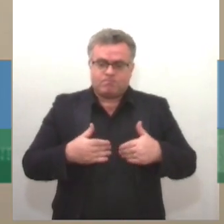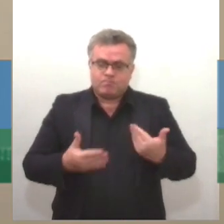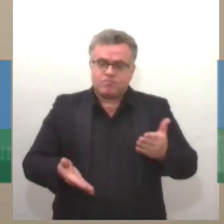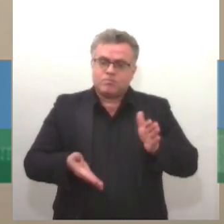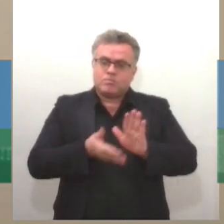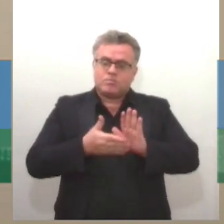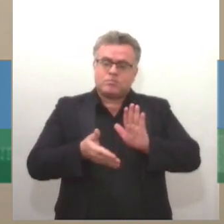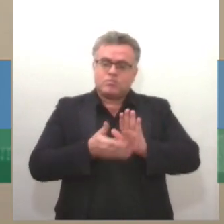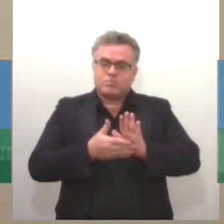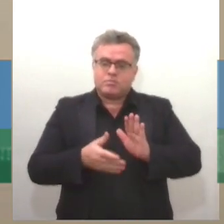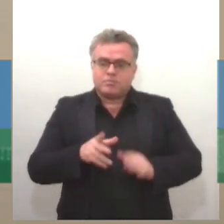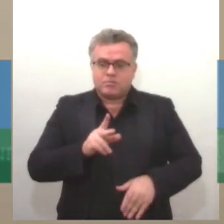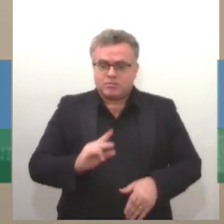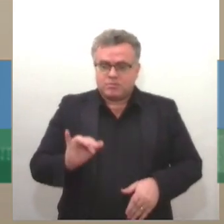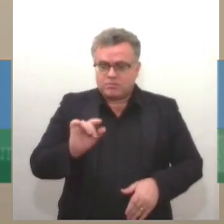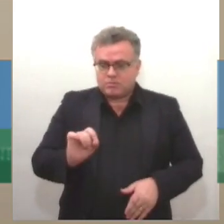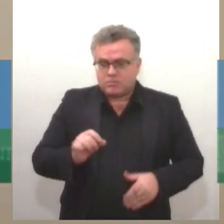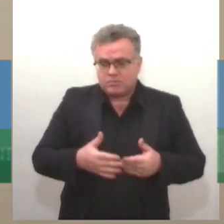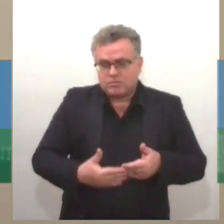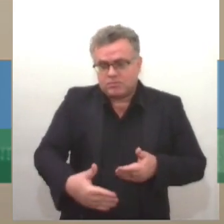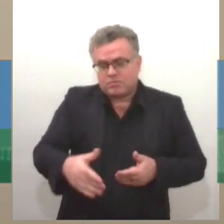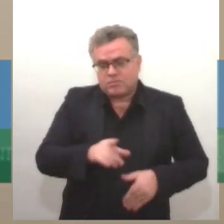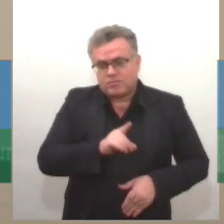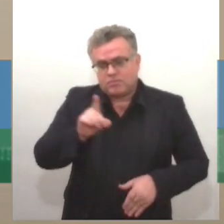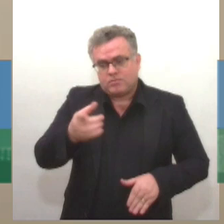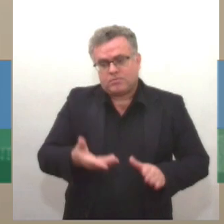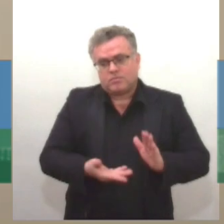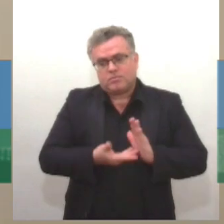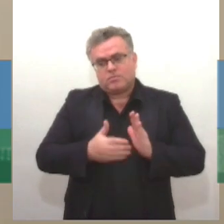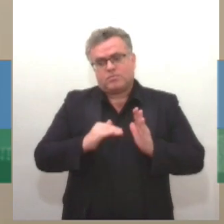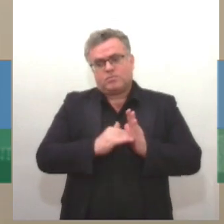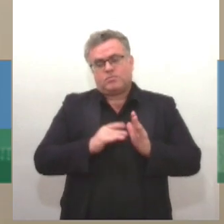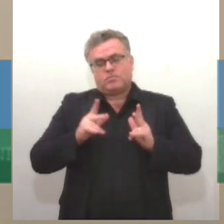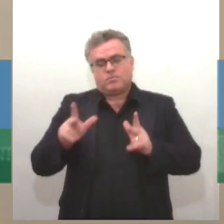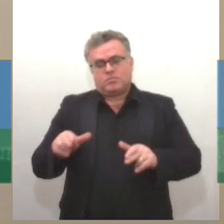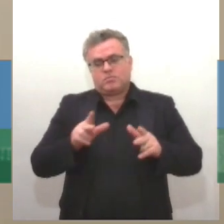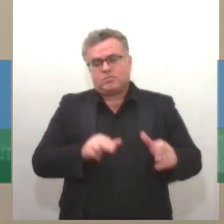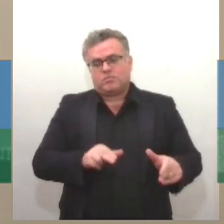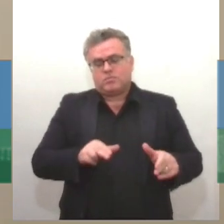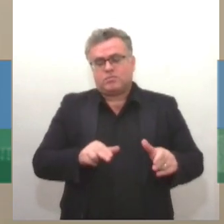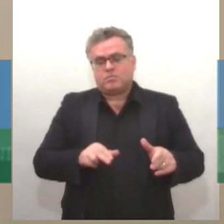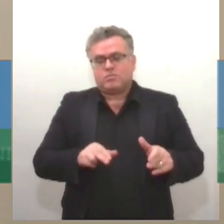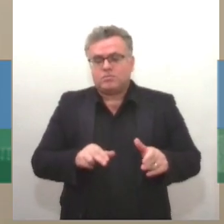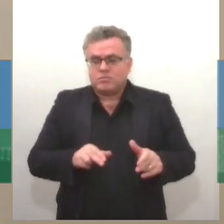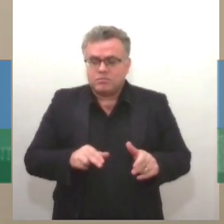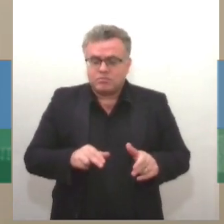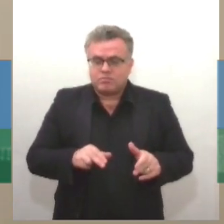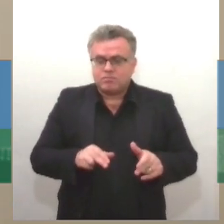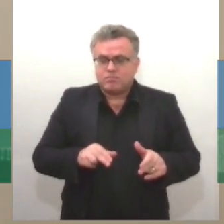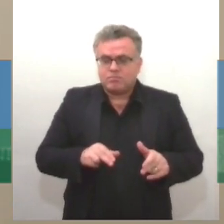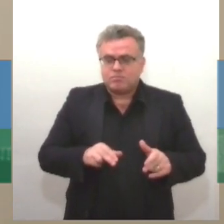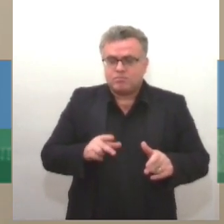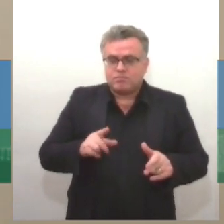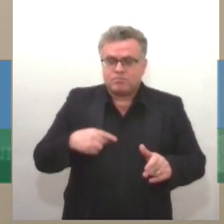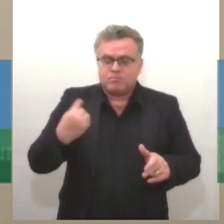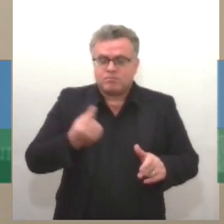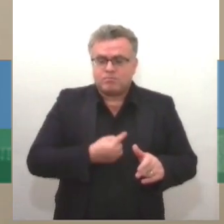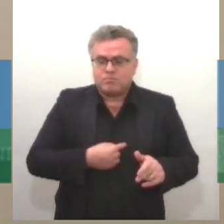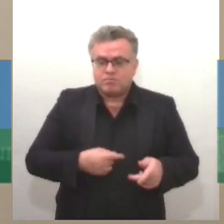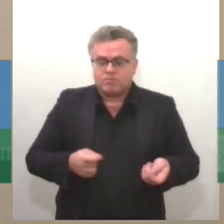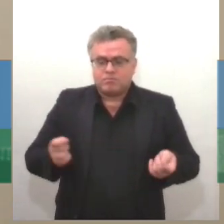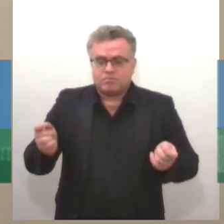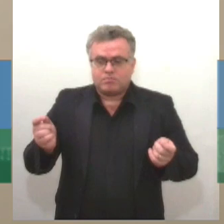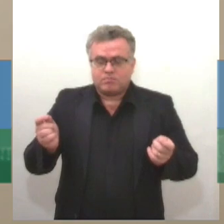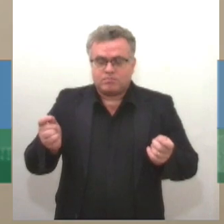ser aprovada lá no Senado, tal qual foi aprovado na Câmara dos Deputados, nós podemos ter um